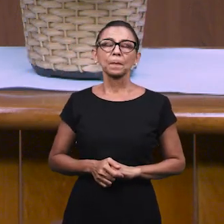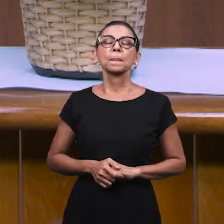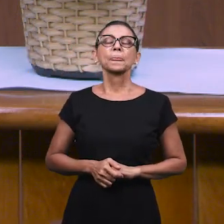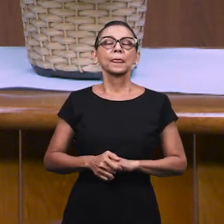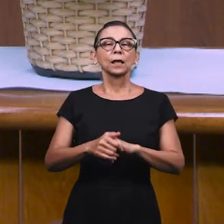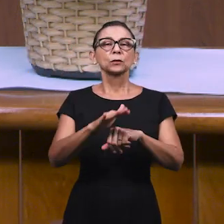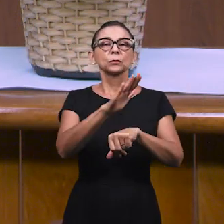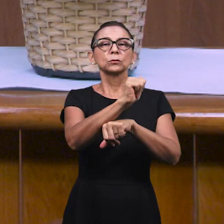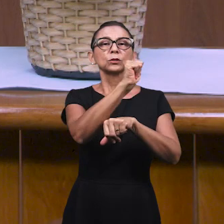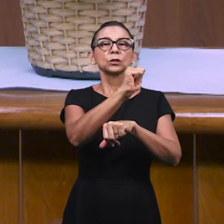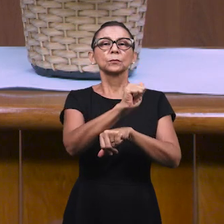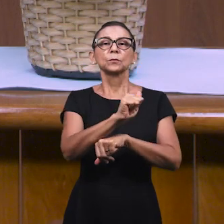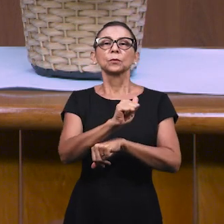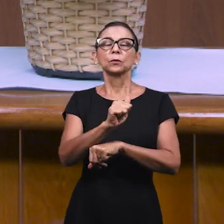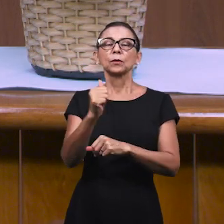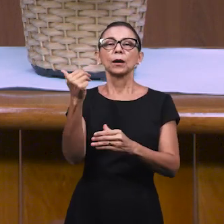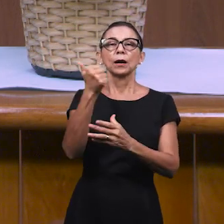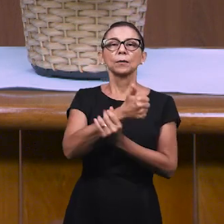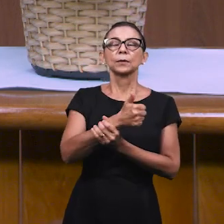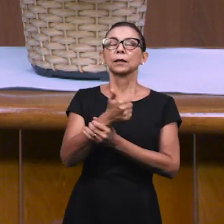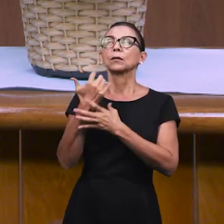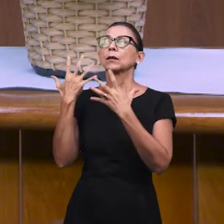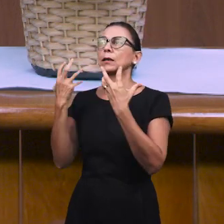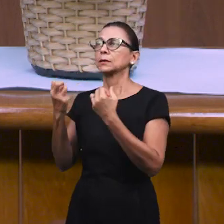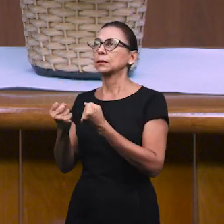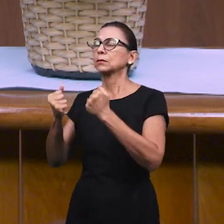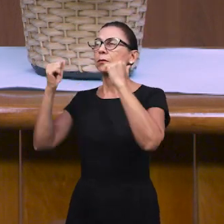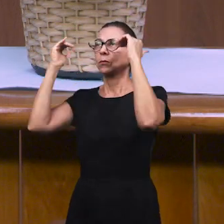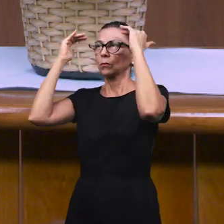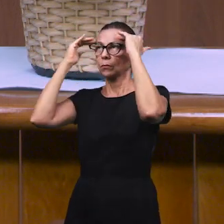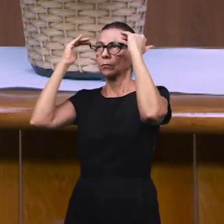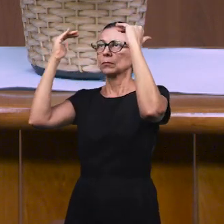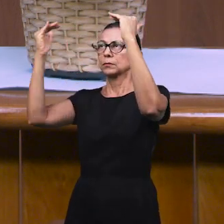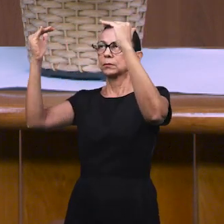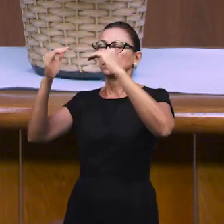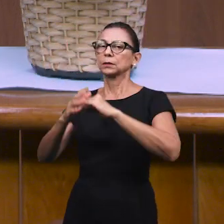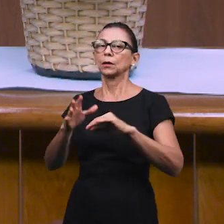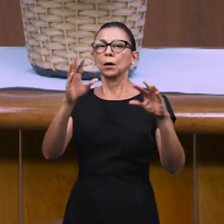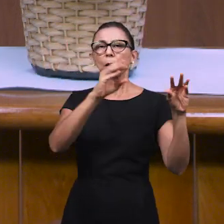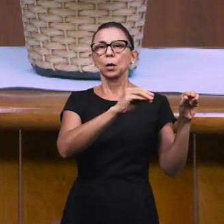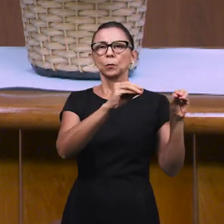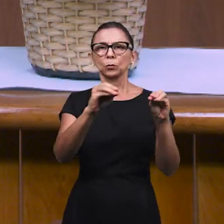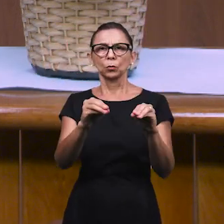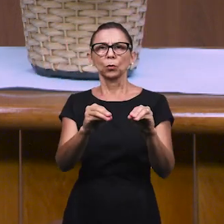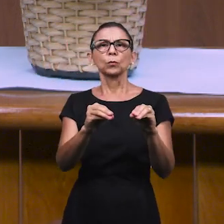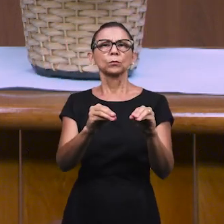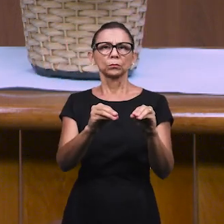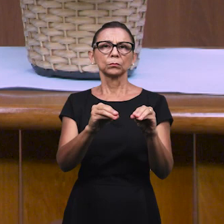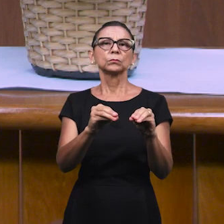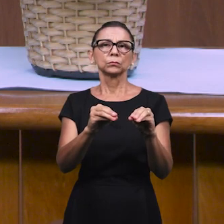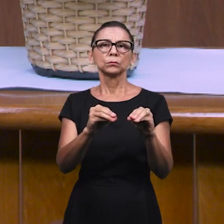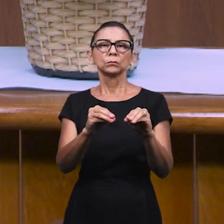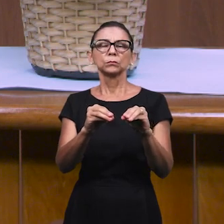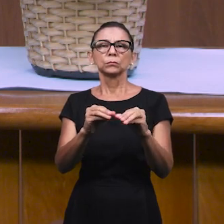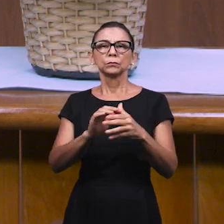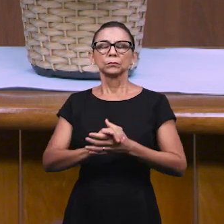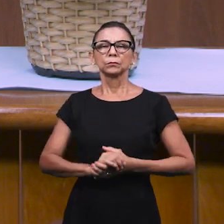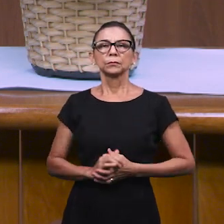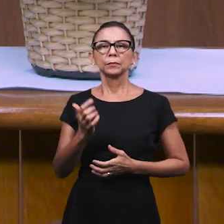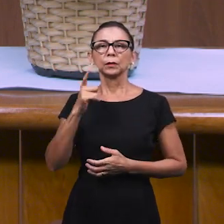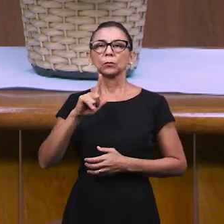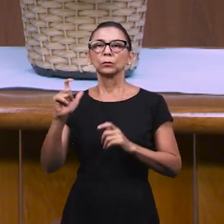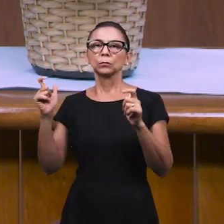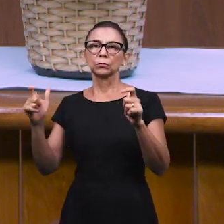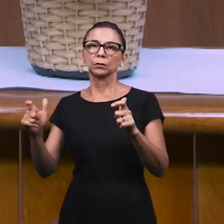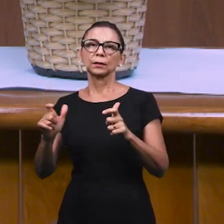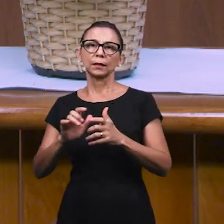Deus o convocou. Ele aceitou o chamado de Deus, ele obedeceu ao chamado de Deus. Abraão foi obediente, ele obedeceu. Nós vemos a